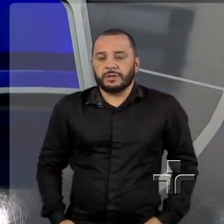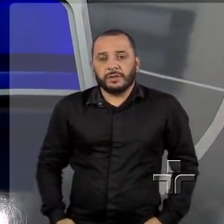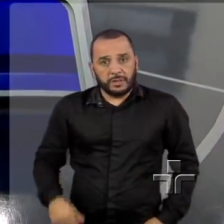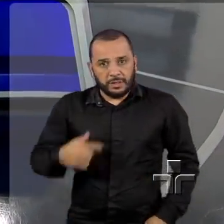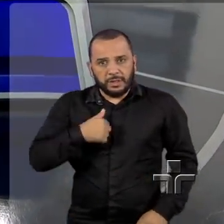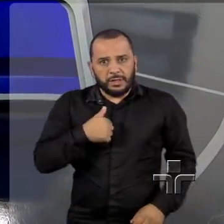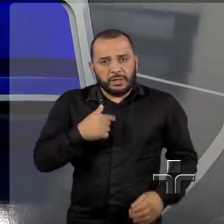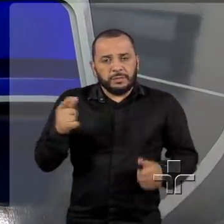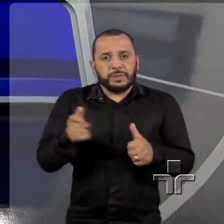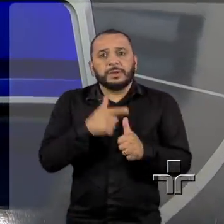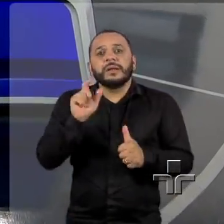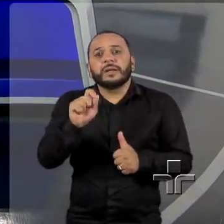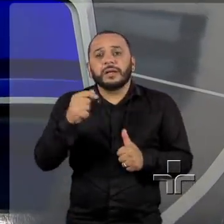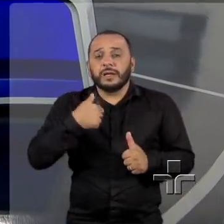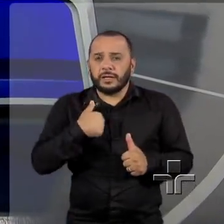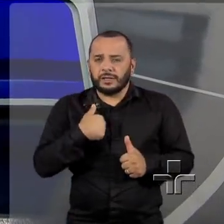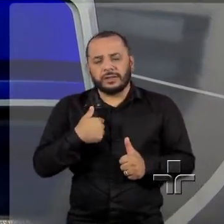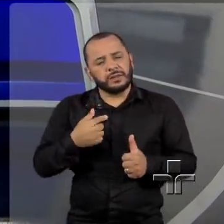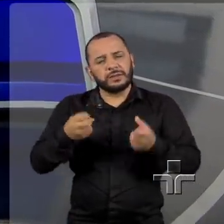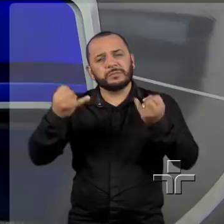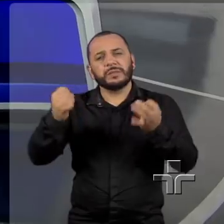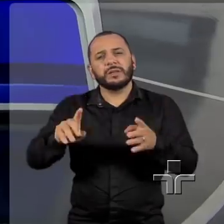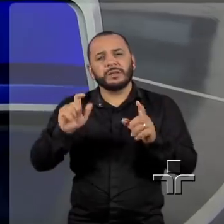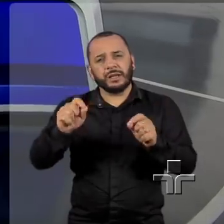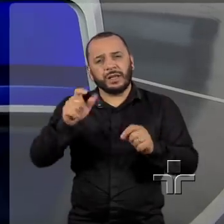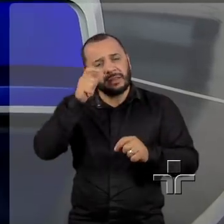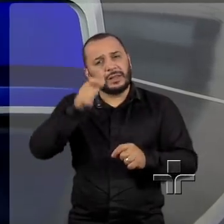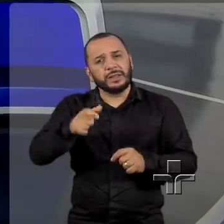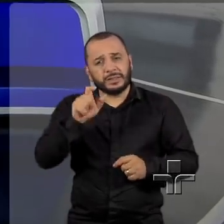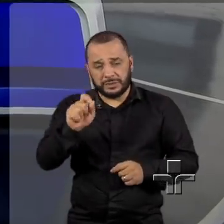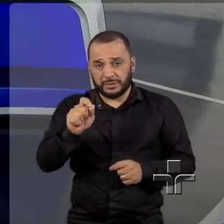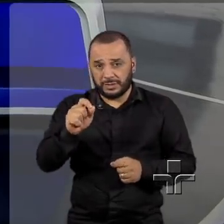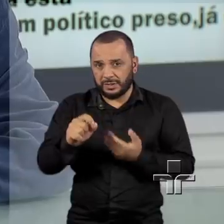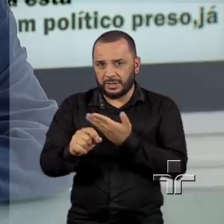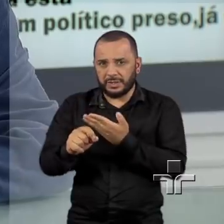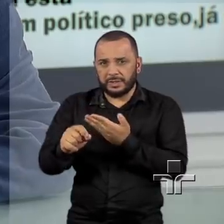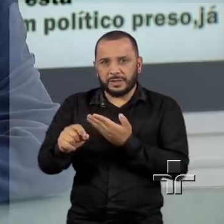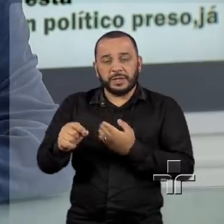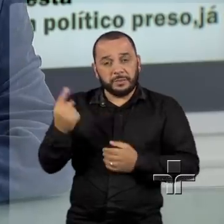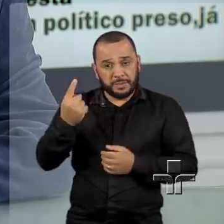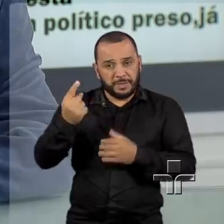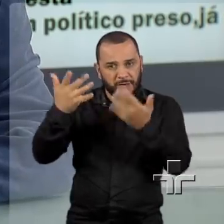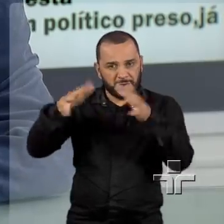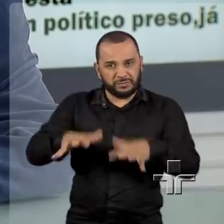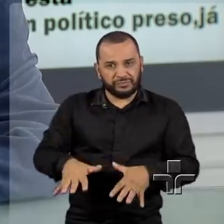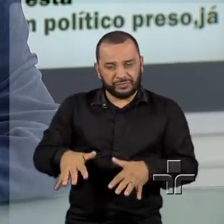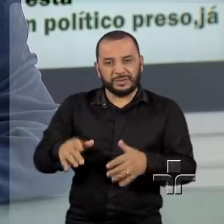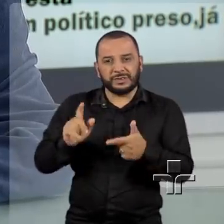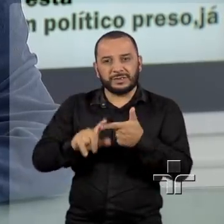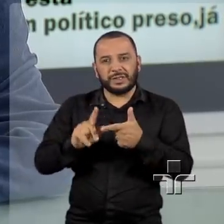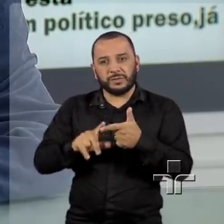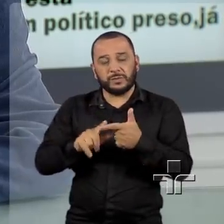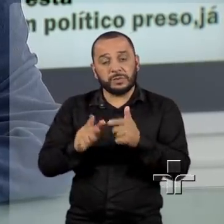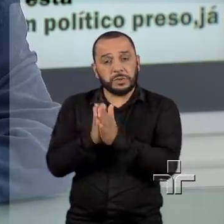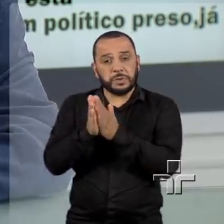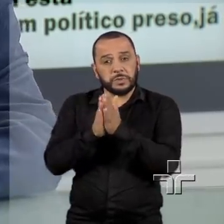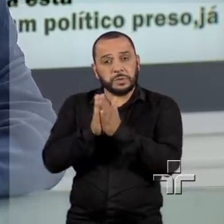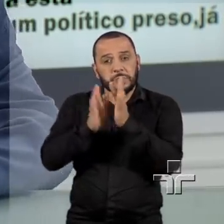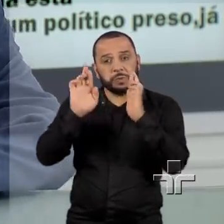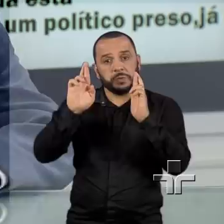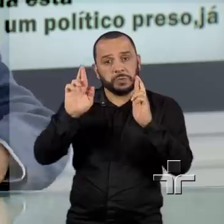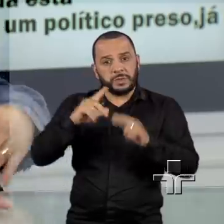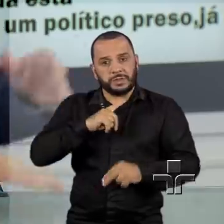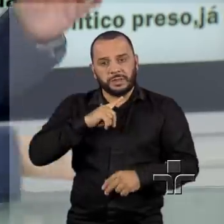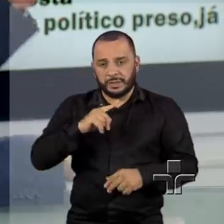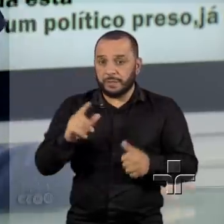primeira fala, quer dizer, acho que é uma afirmação interessante que a primeira é muito catastrófica e a segunda é muito otimista, né? Porque